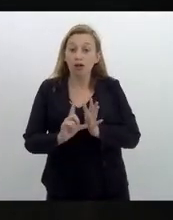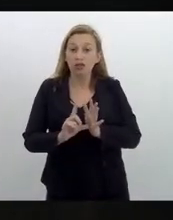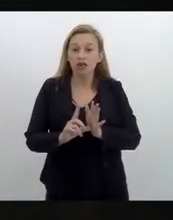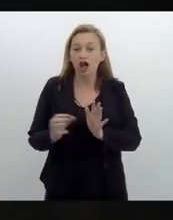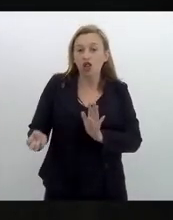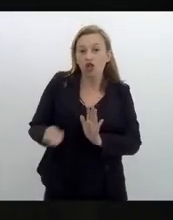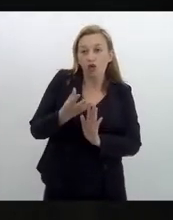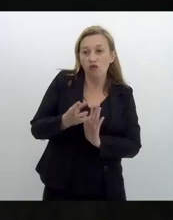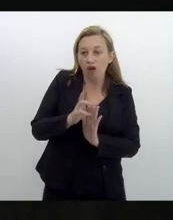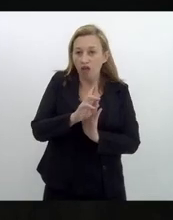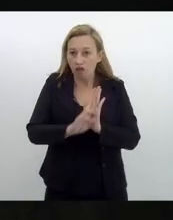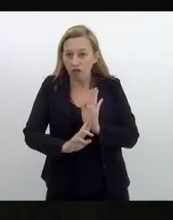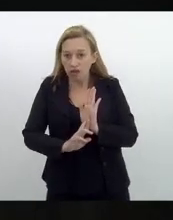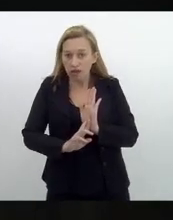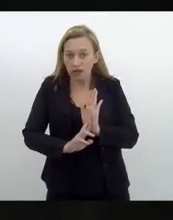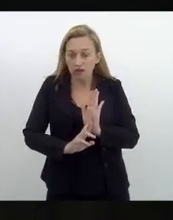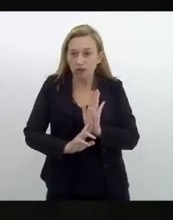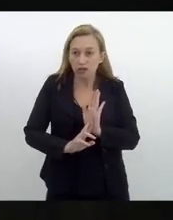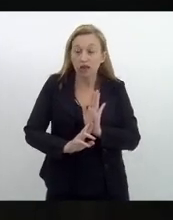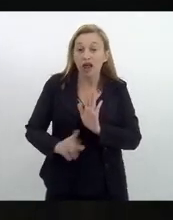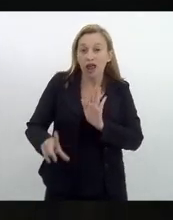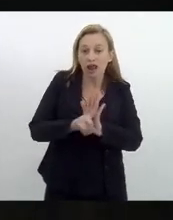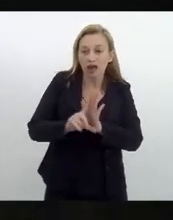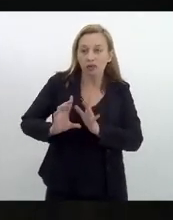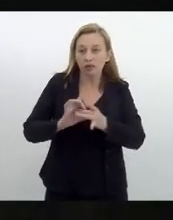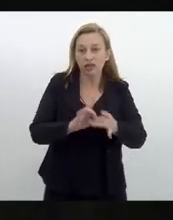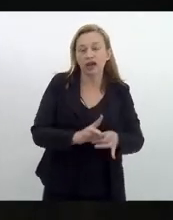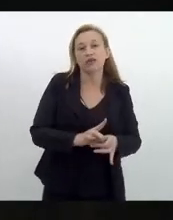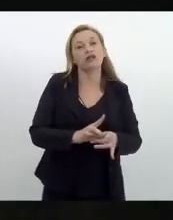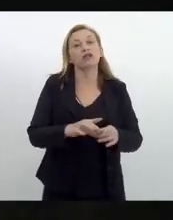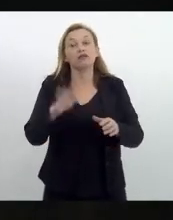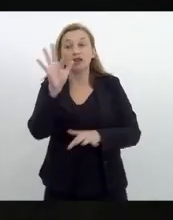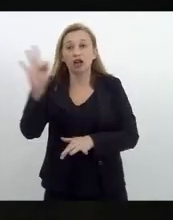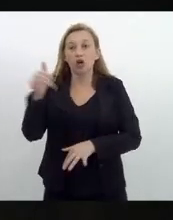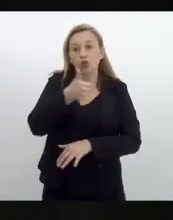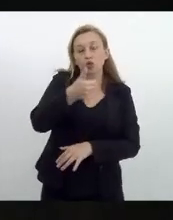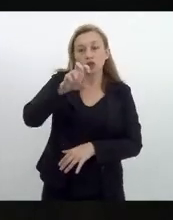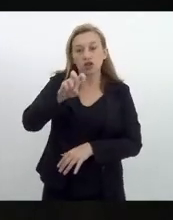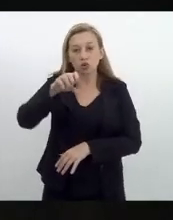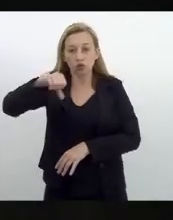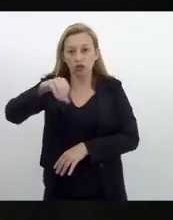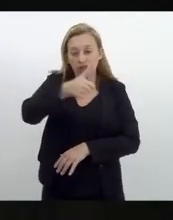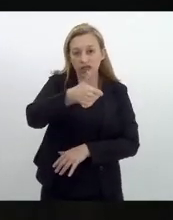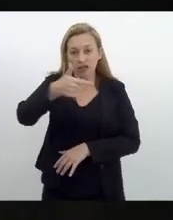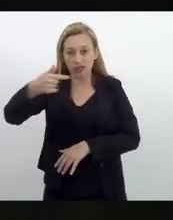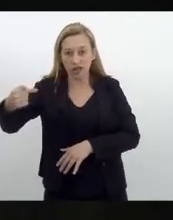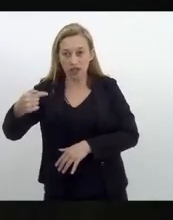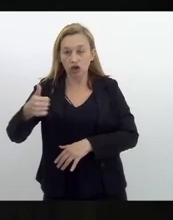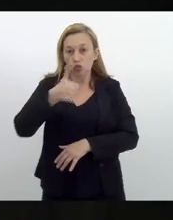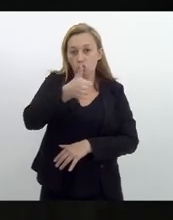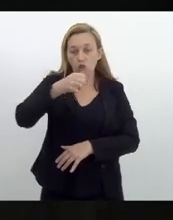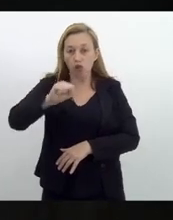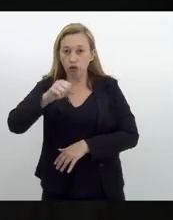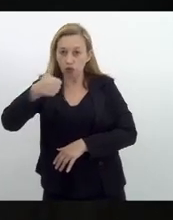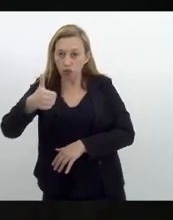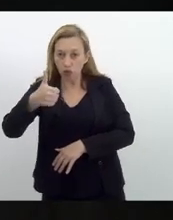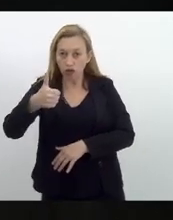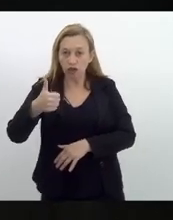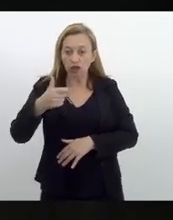redação do artigo 8º, para o segundo da Lei Complementar Federal 15917, dada pelo artigo 4º da Lei Complementar 18121,